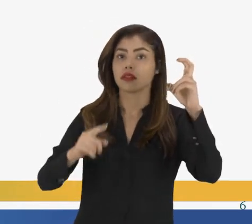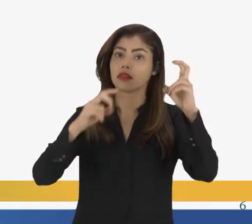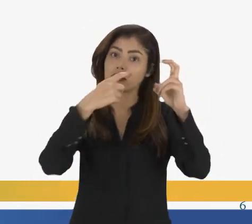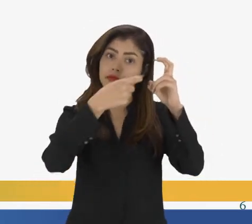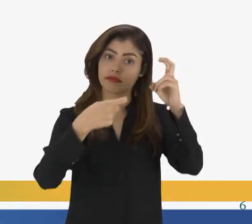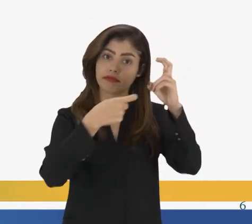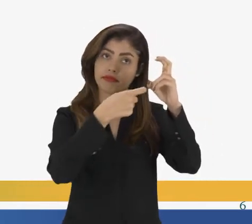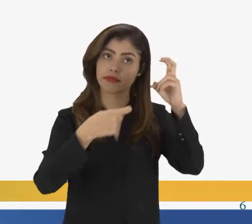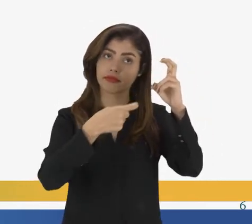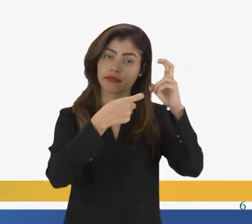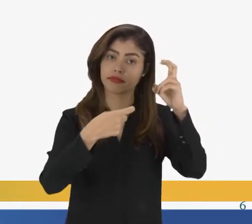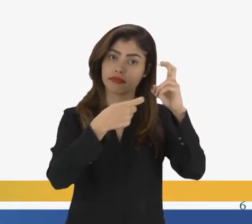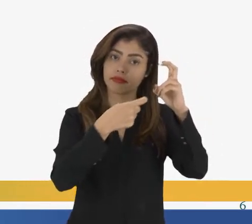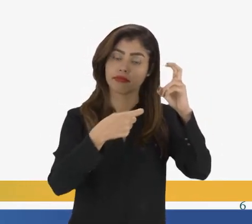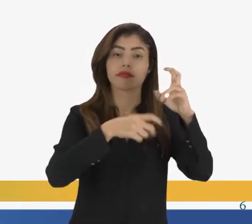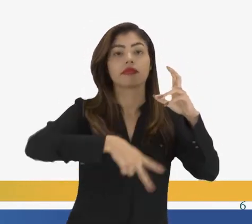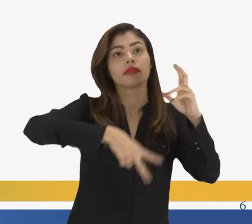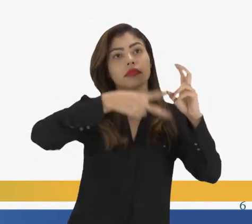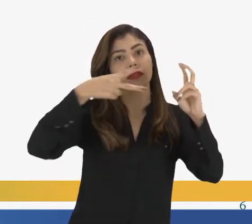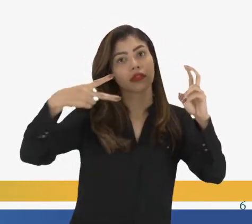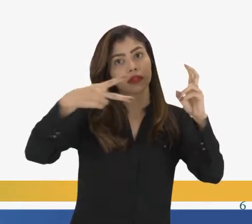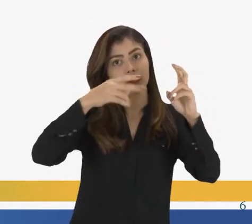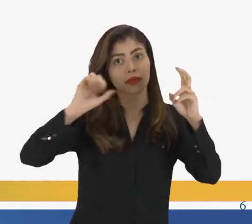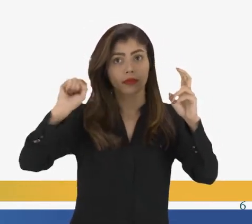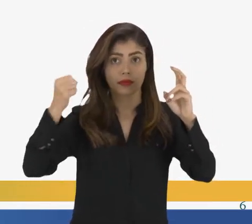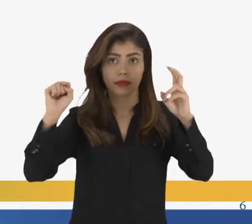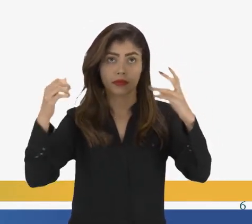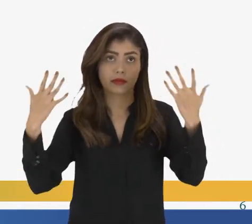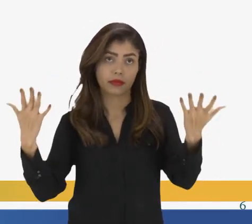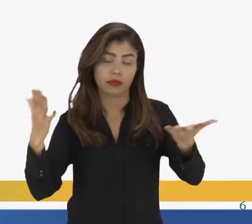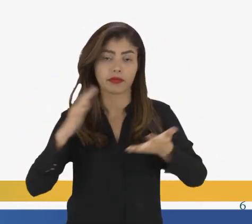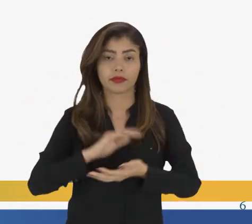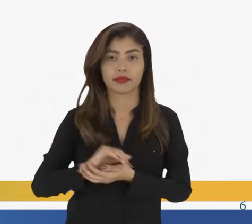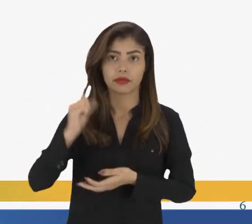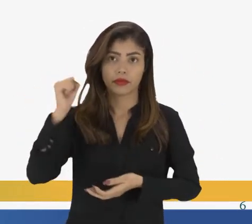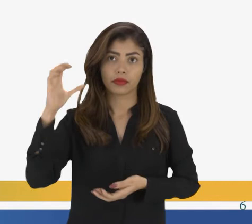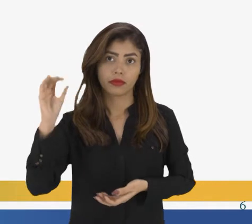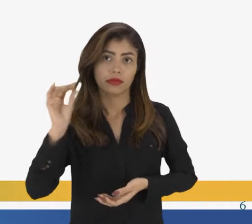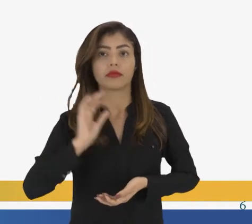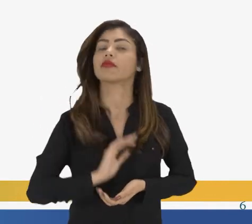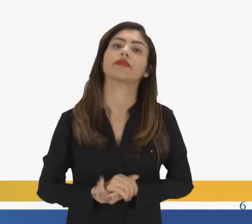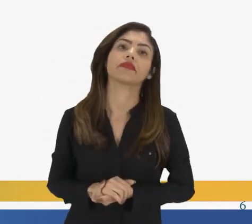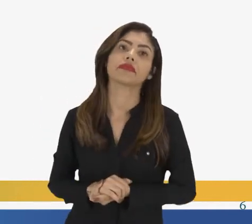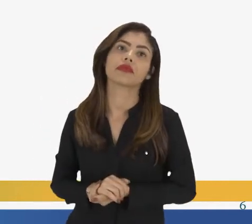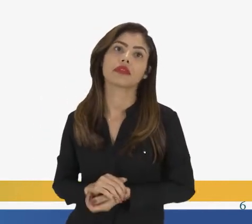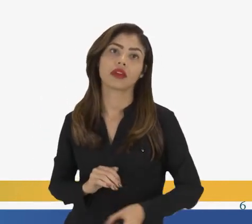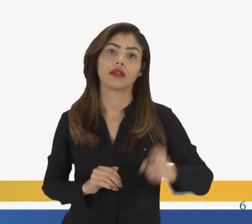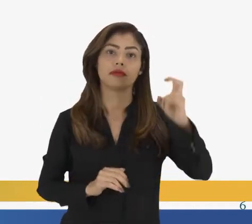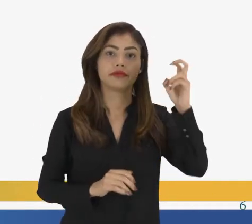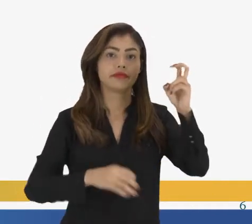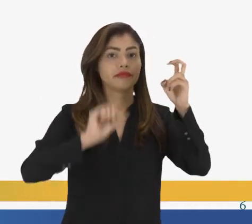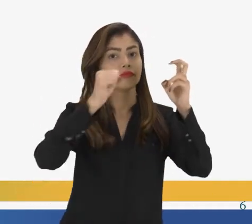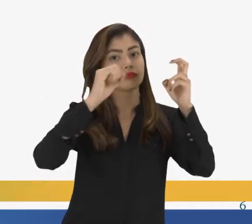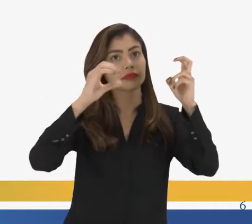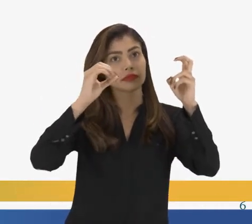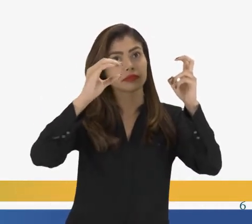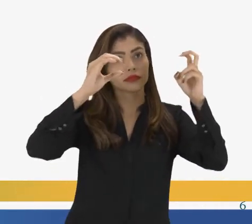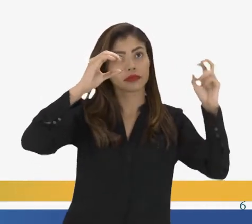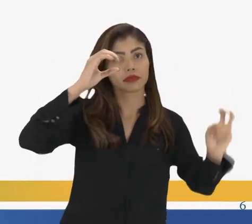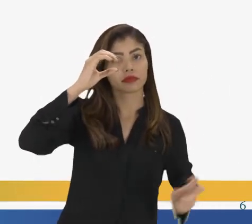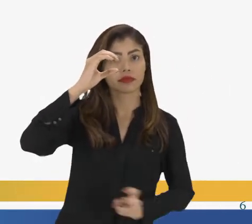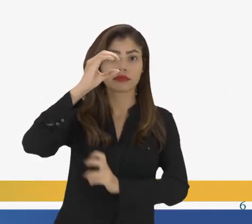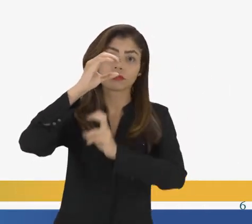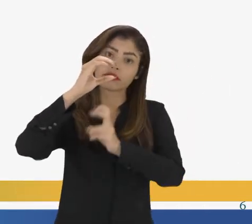vezes x dá 5x. 80 vezes 1, 80. O 5 está